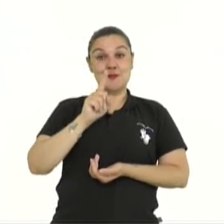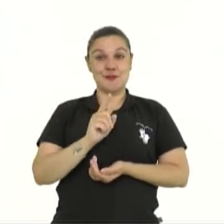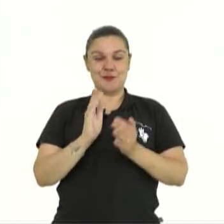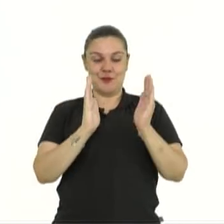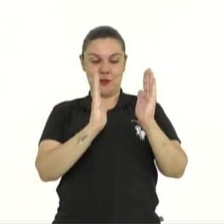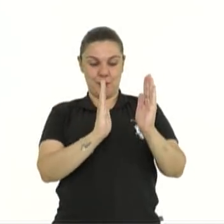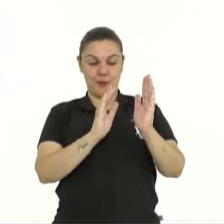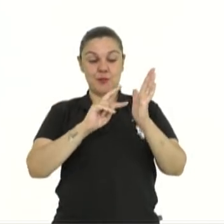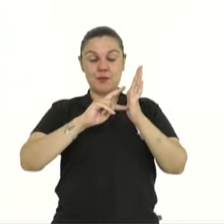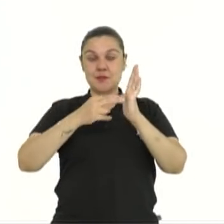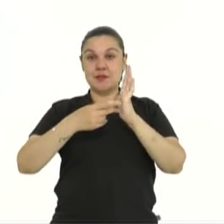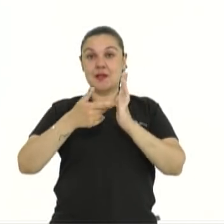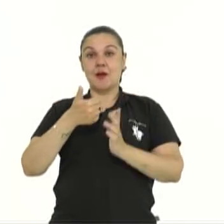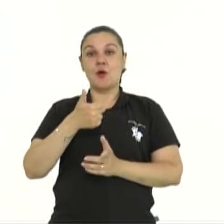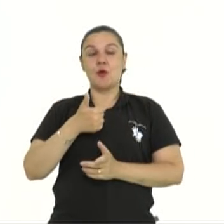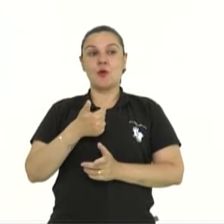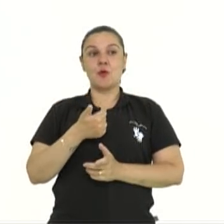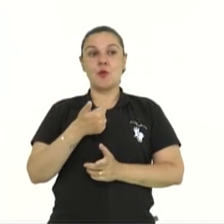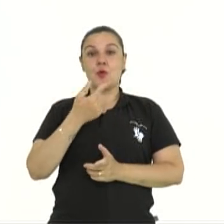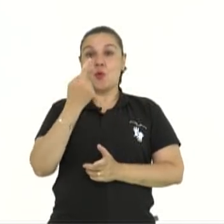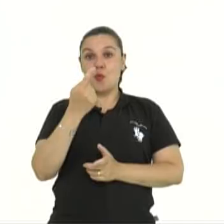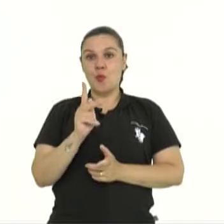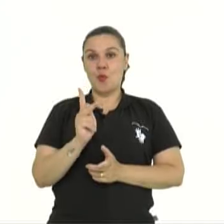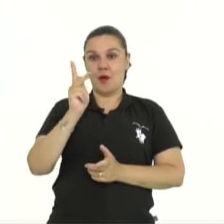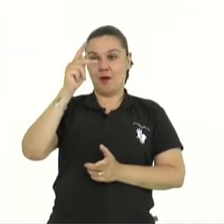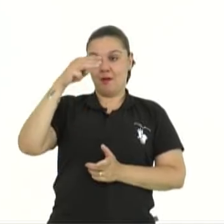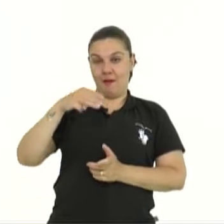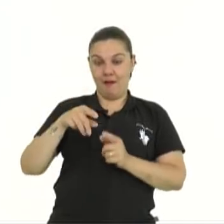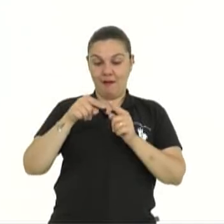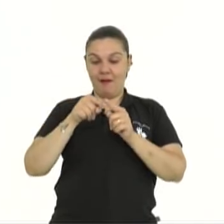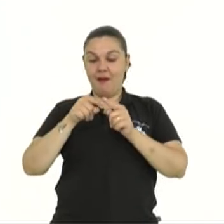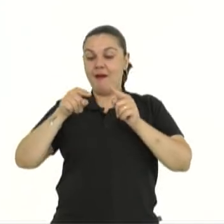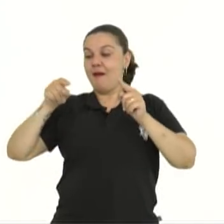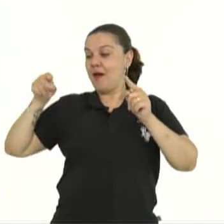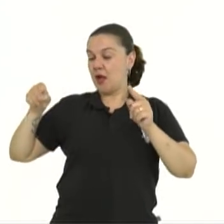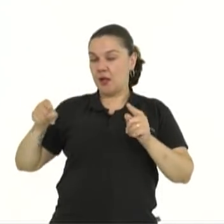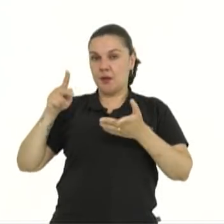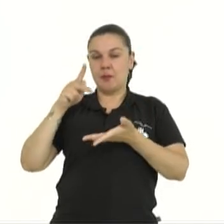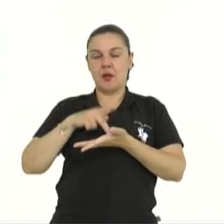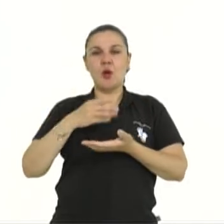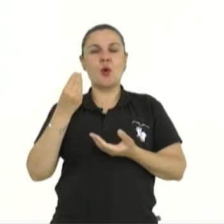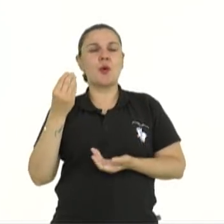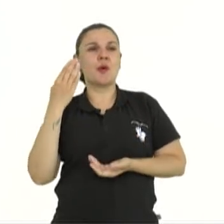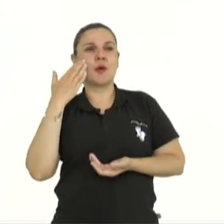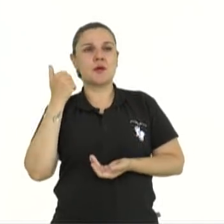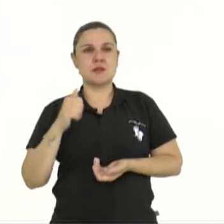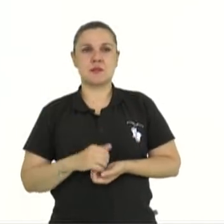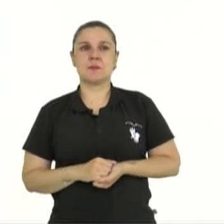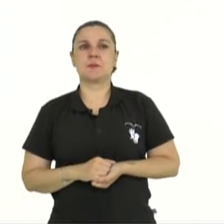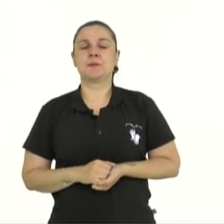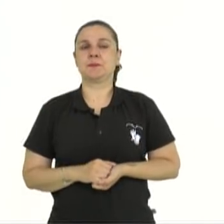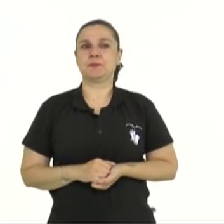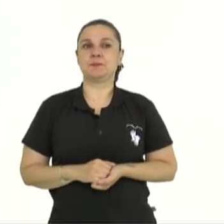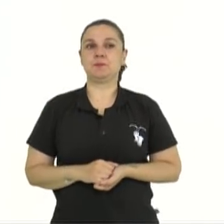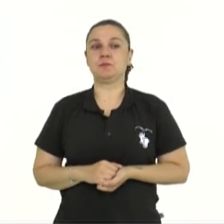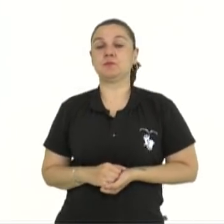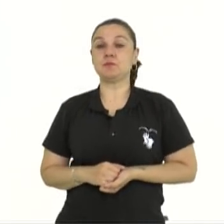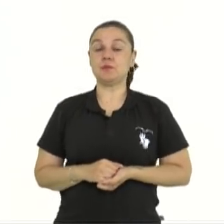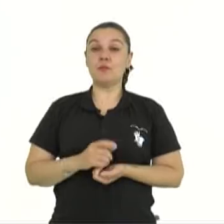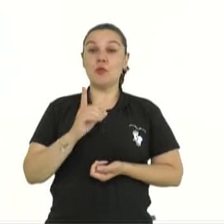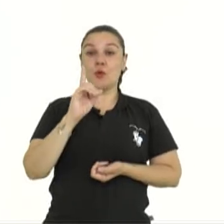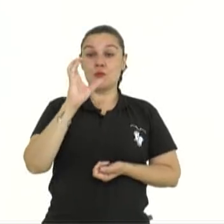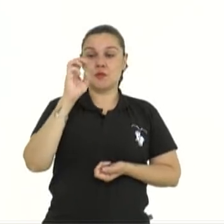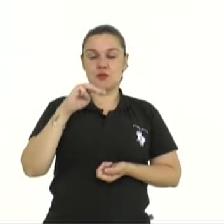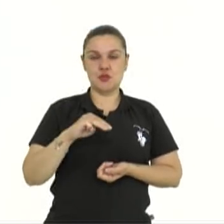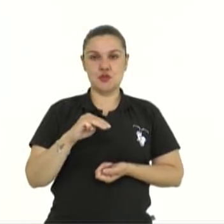mapa significa 1 quilômetro na paisagem real. Como que eu sei disso? Vamos lá. 1 centímetro